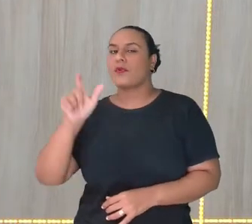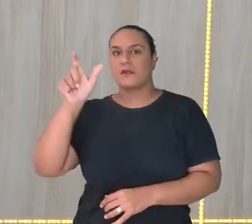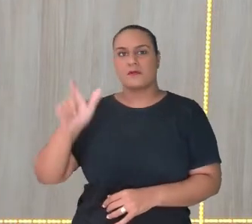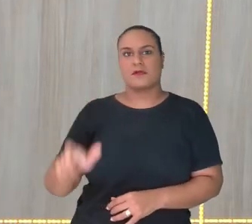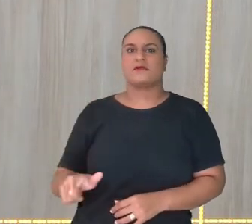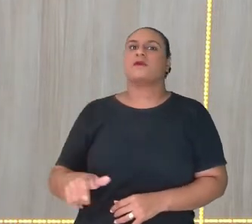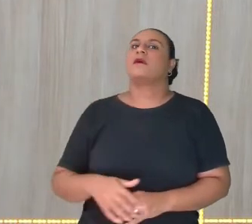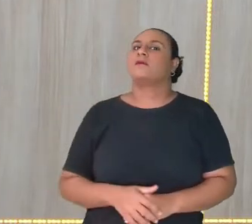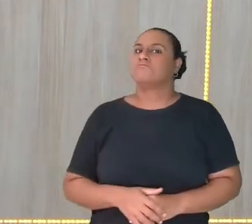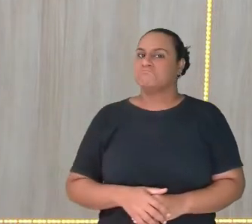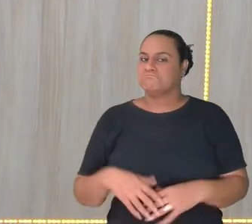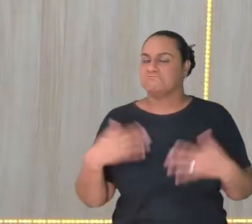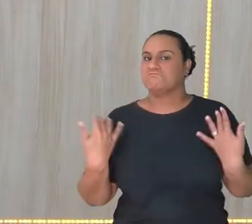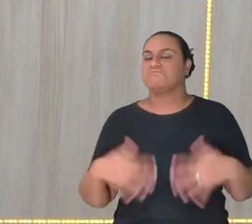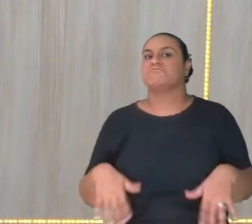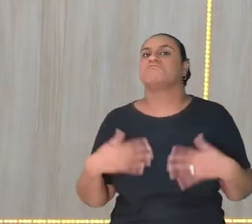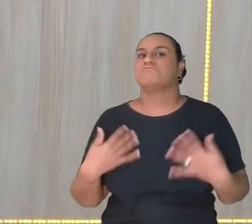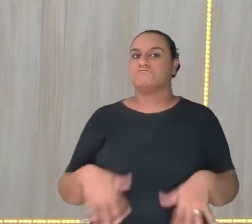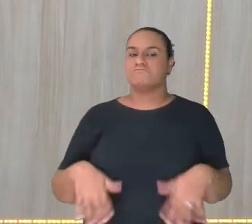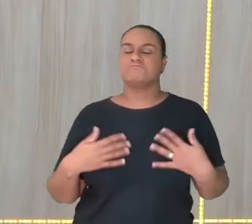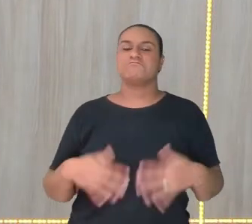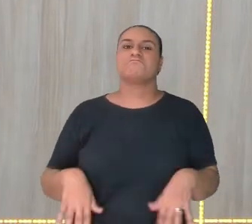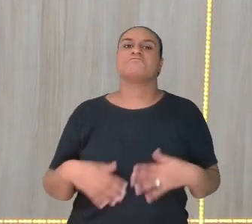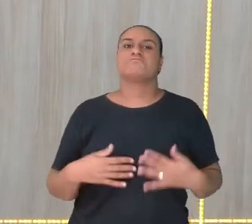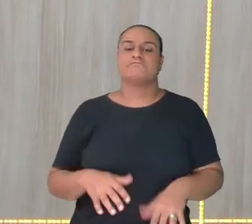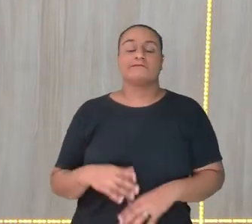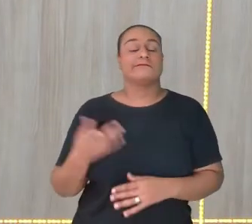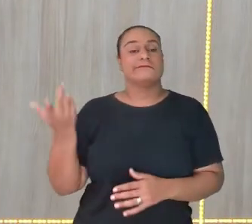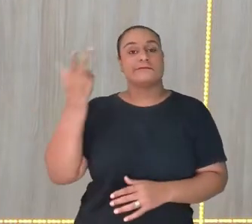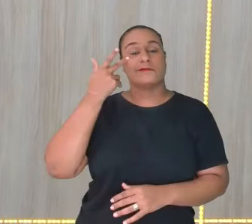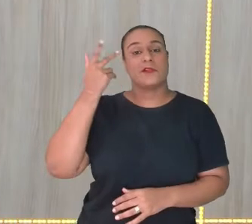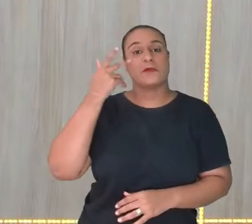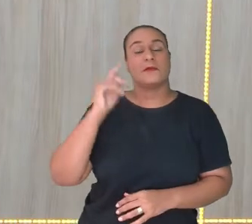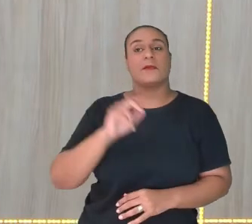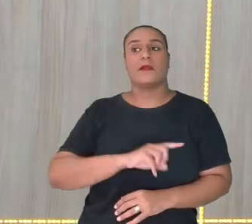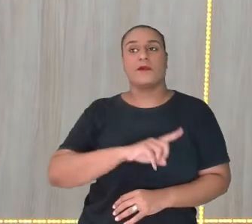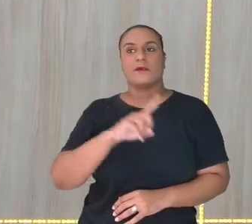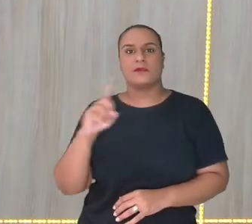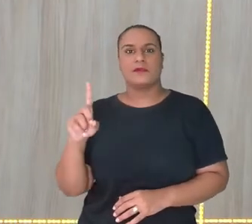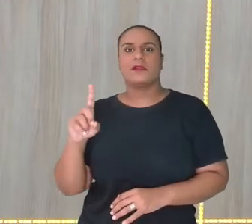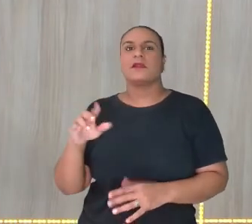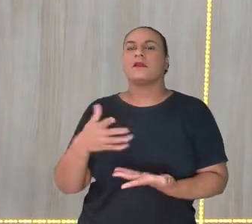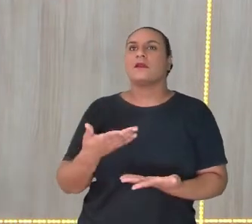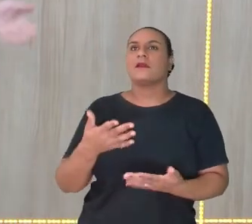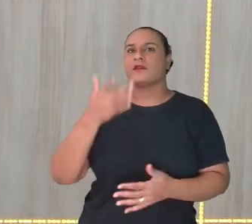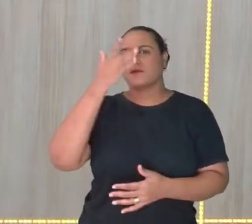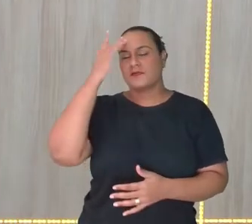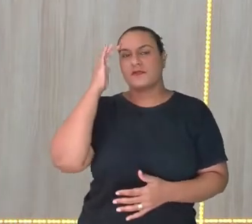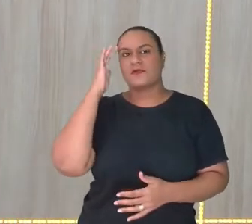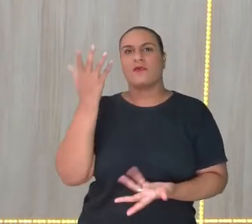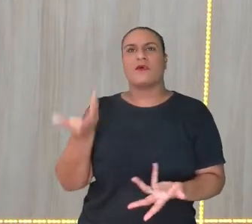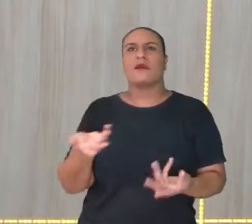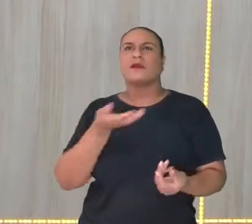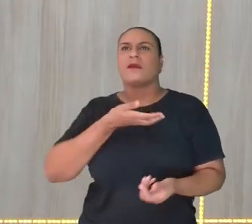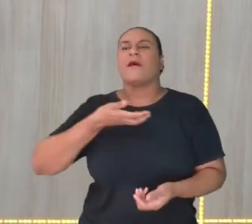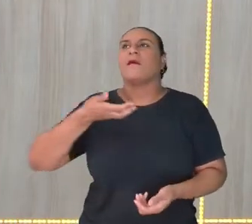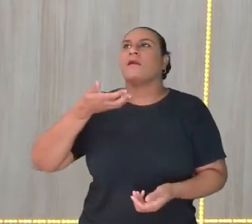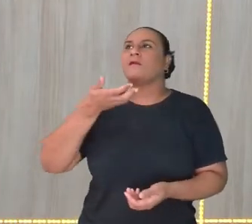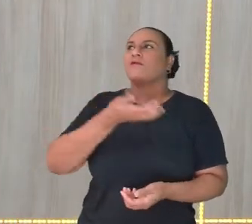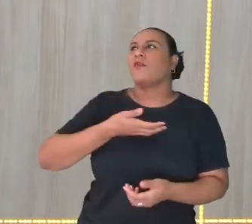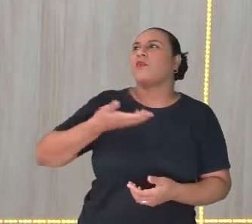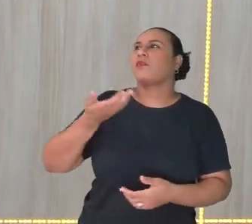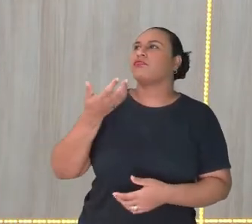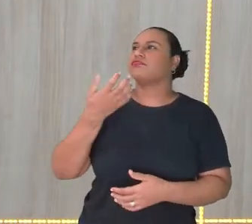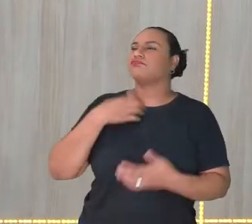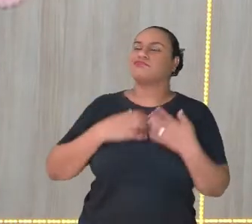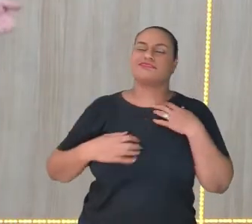fuleiragem, né? Fuleiragem de sexta-feira, né? Que geralmente é o dia onde a turma canta, né, as amarguras do amor. A